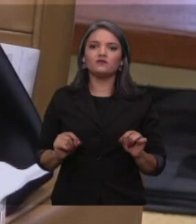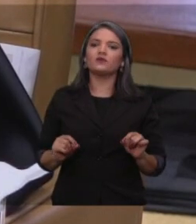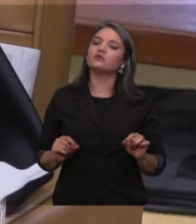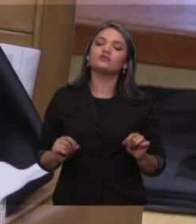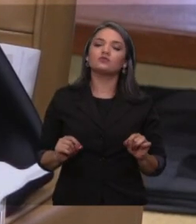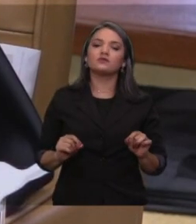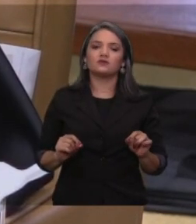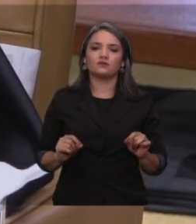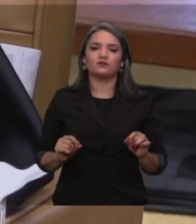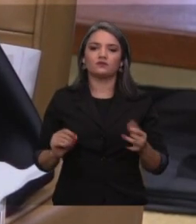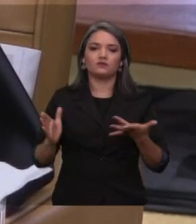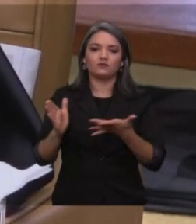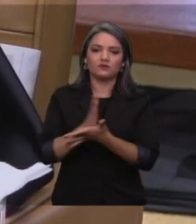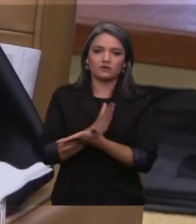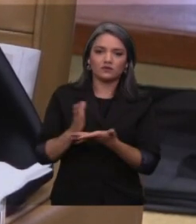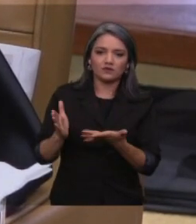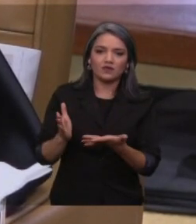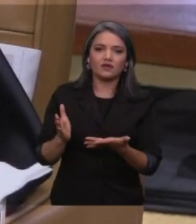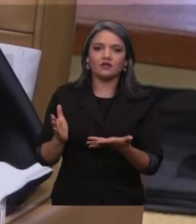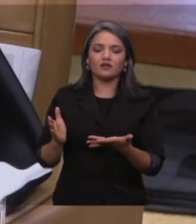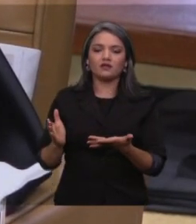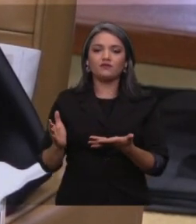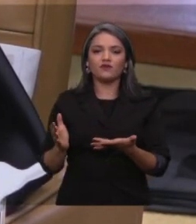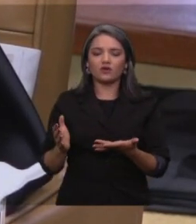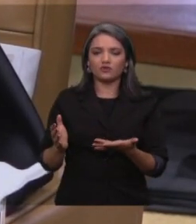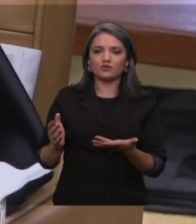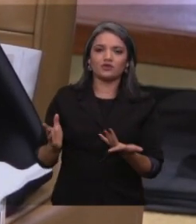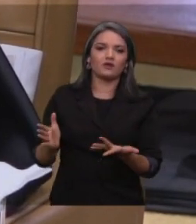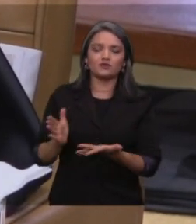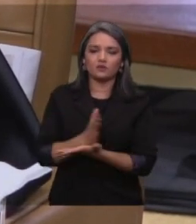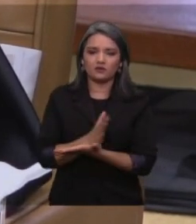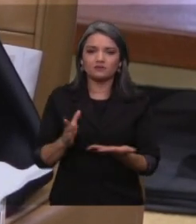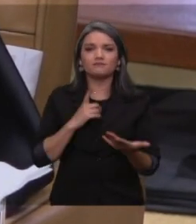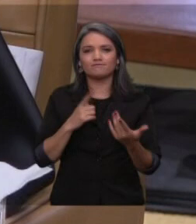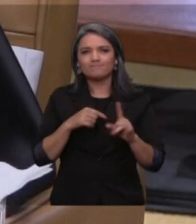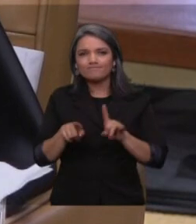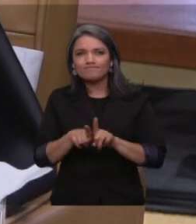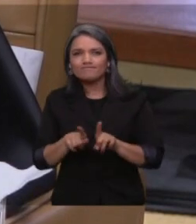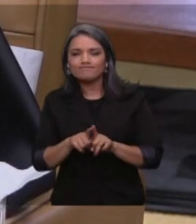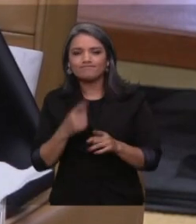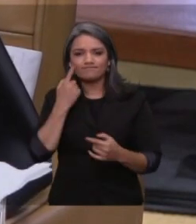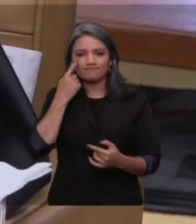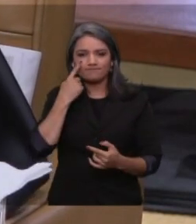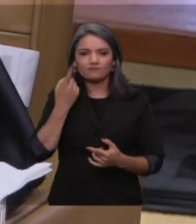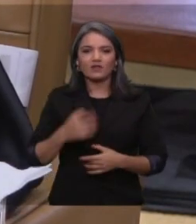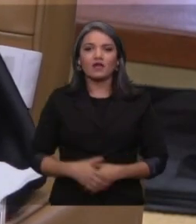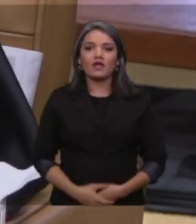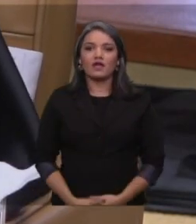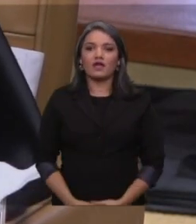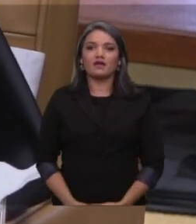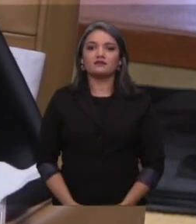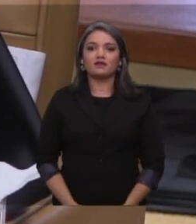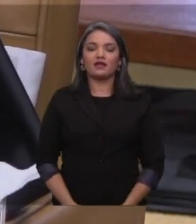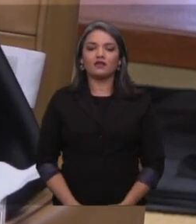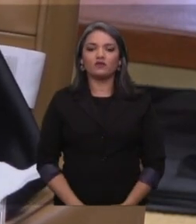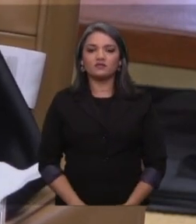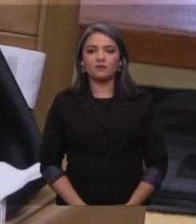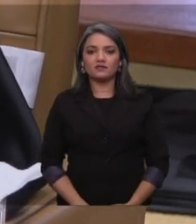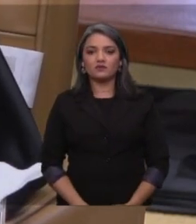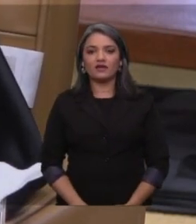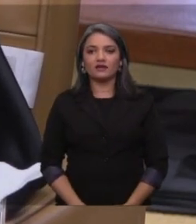a doutrina e a jurisprudência, especialmente desse tribunal, superou. Quanto aos efeitos distintos, aqui